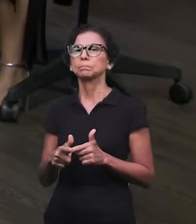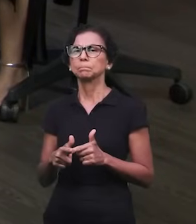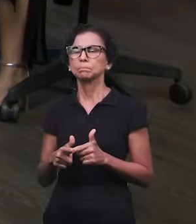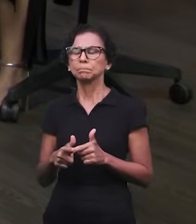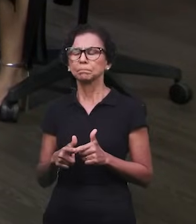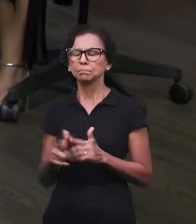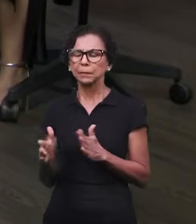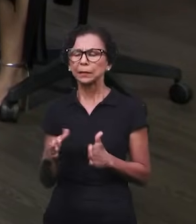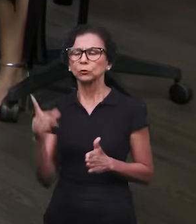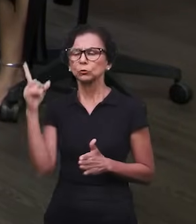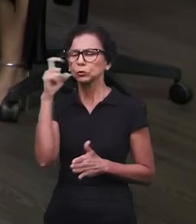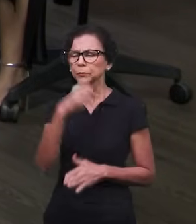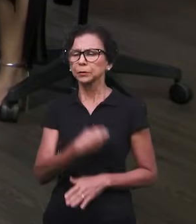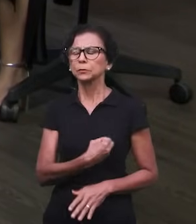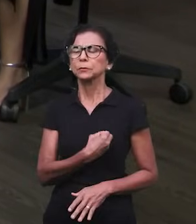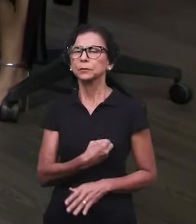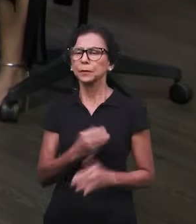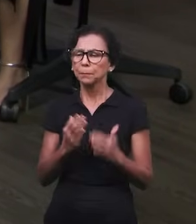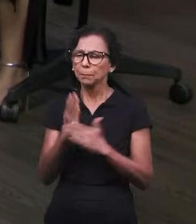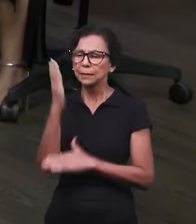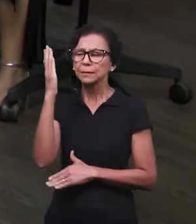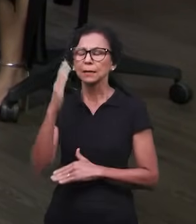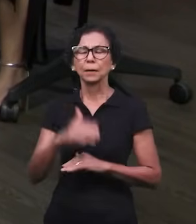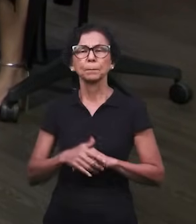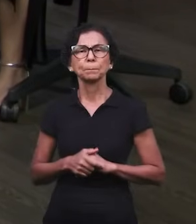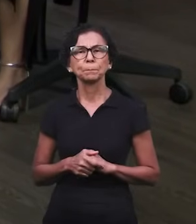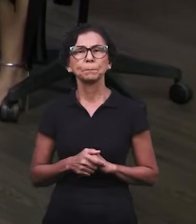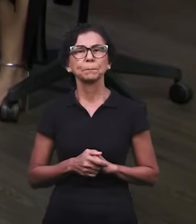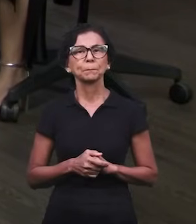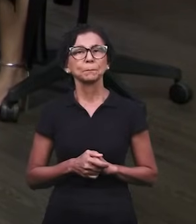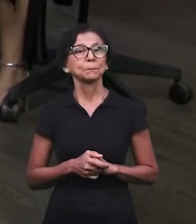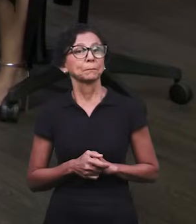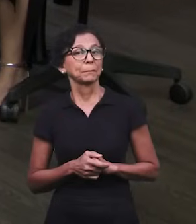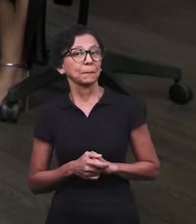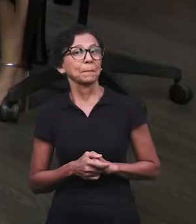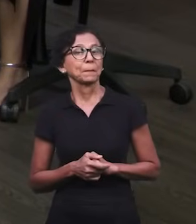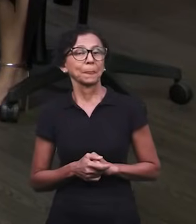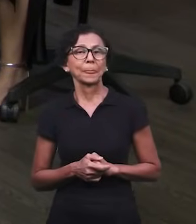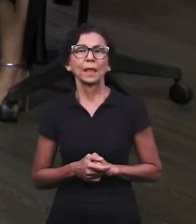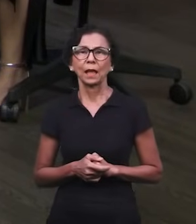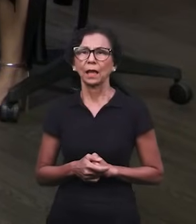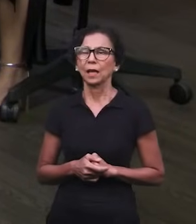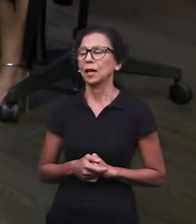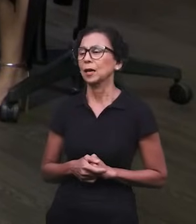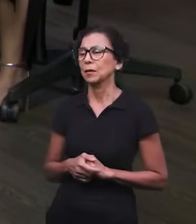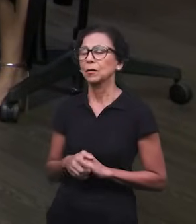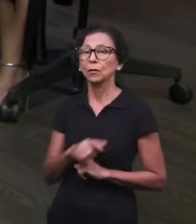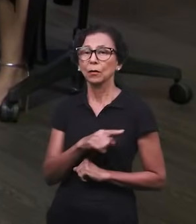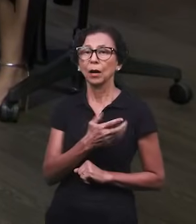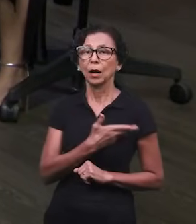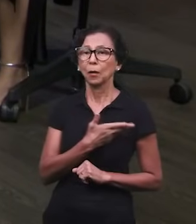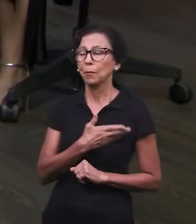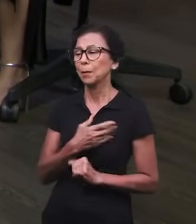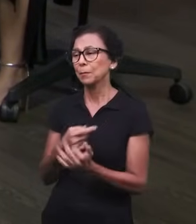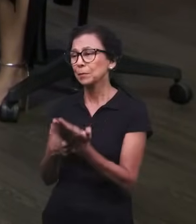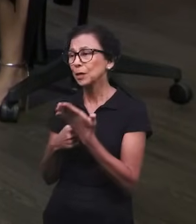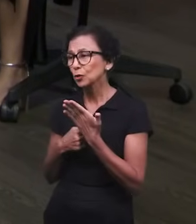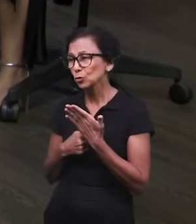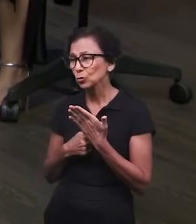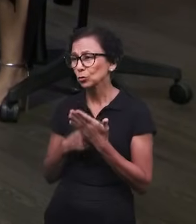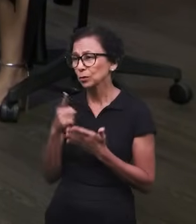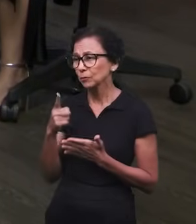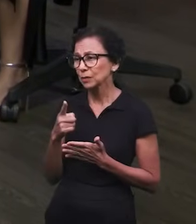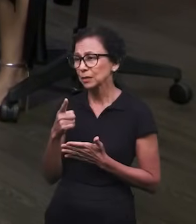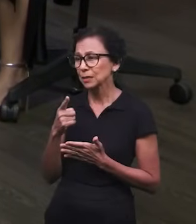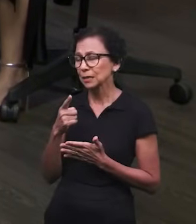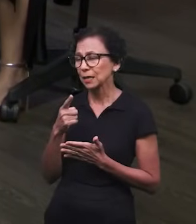temos experiências assim maravilhosas de colegas virem, né, pedir, me ajude, né, porque eu sei que você é